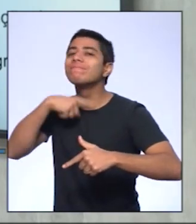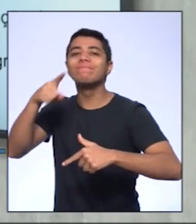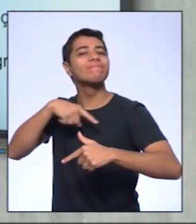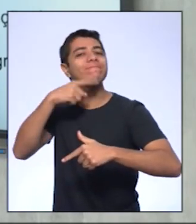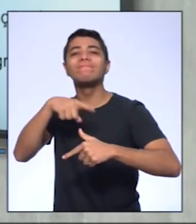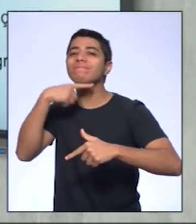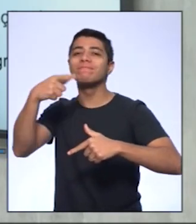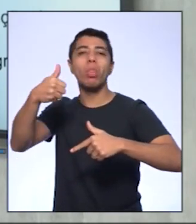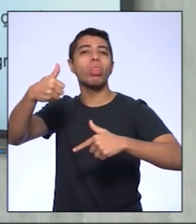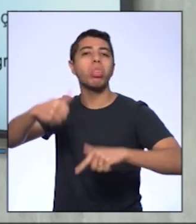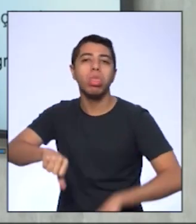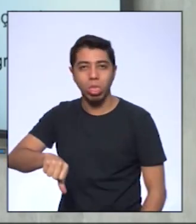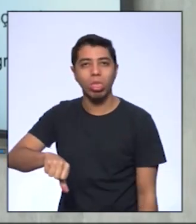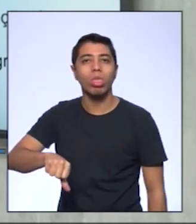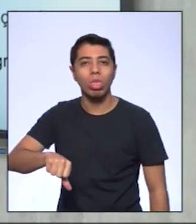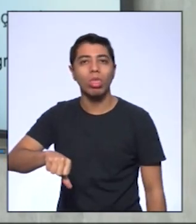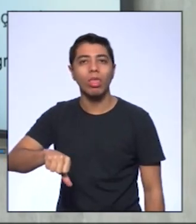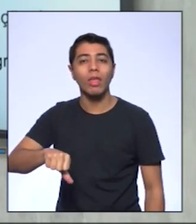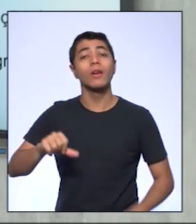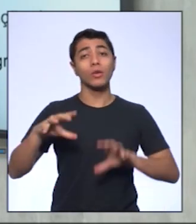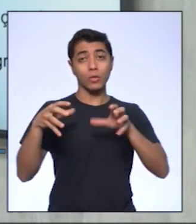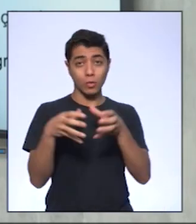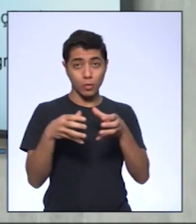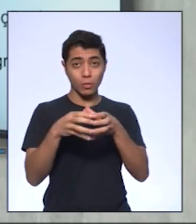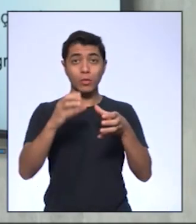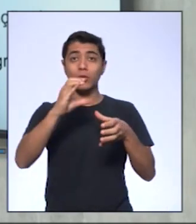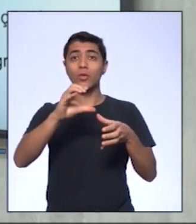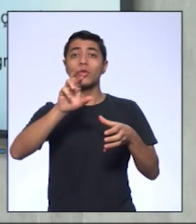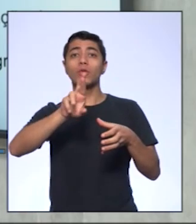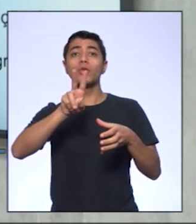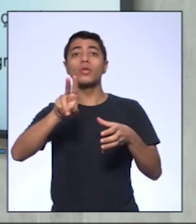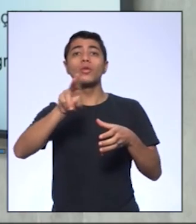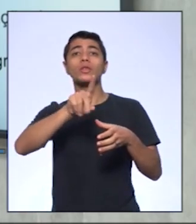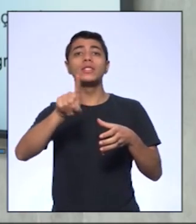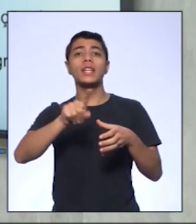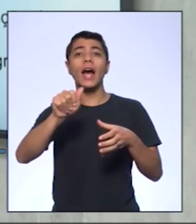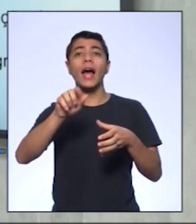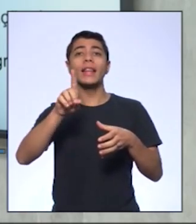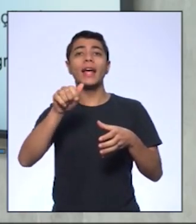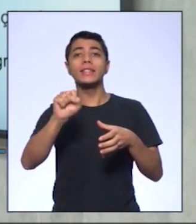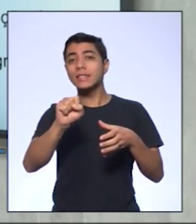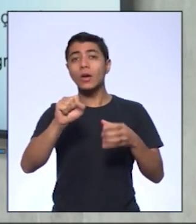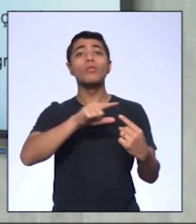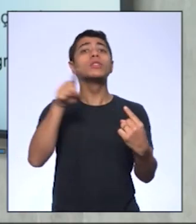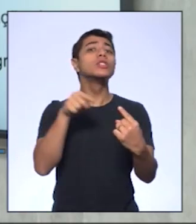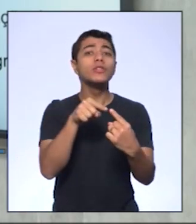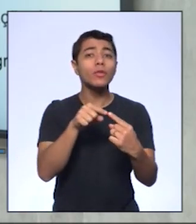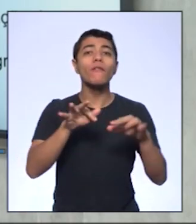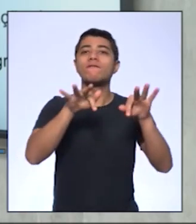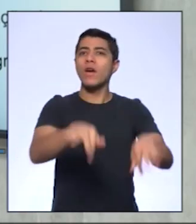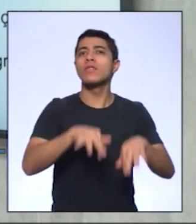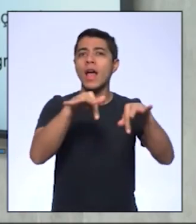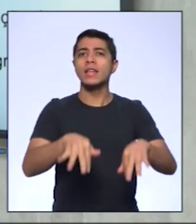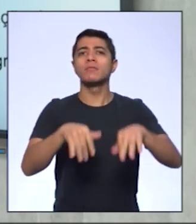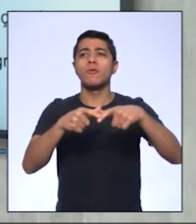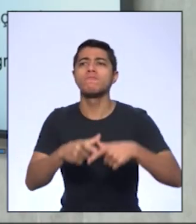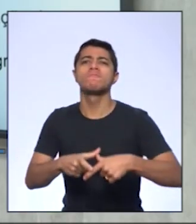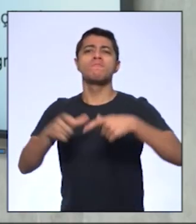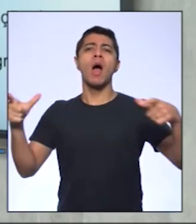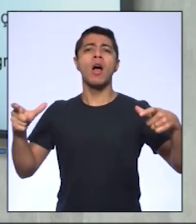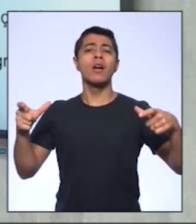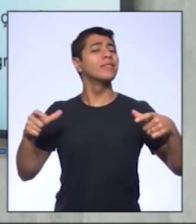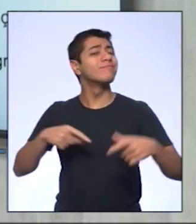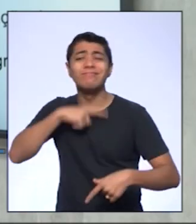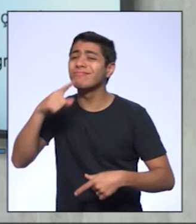como objetivo expandir o feudalismo. Como deram errada, o objetivo foi o contrário. Diminuir o feudalismo, levou o feudalismo à